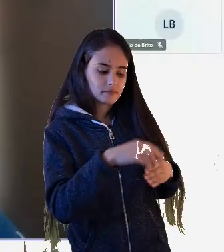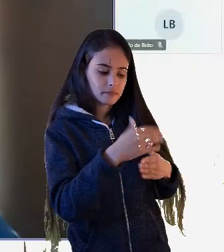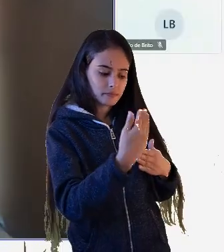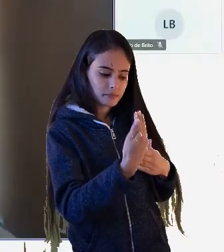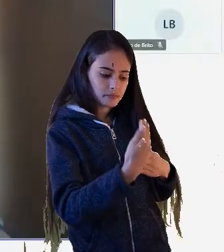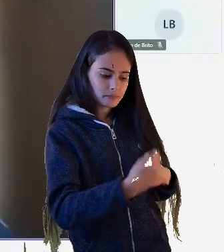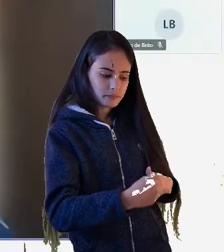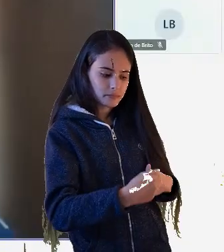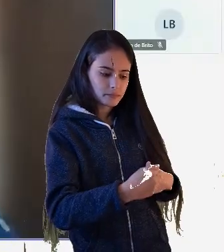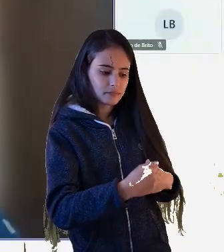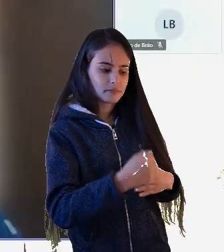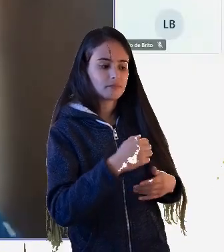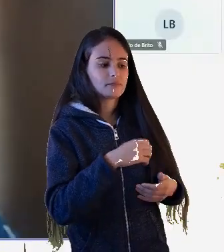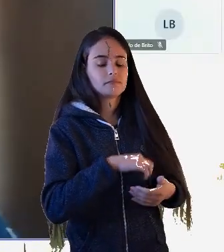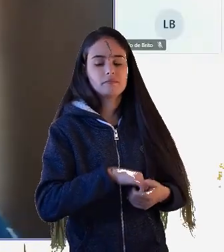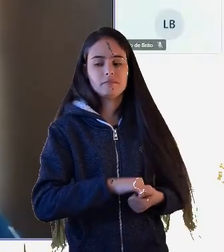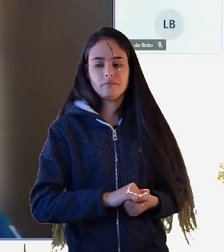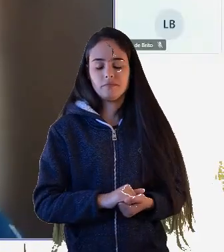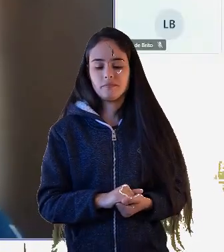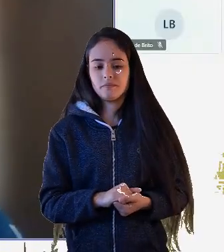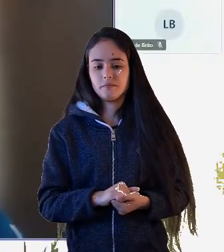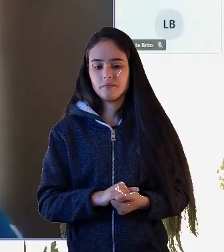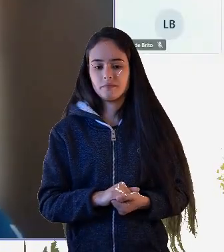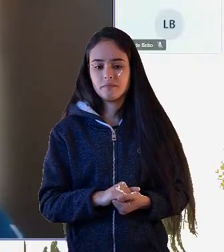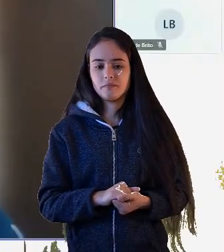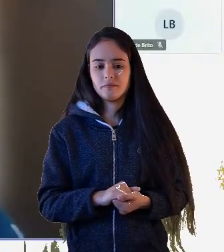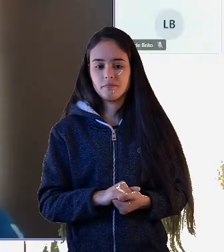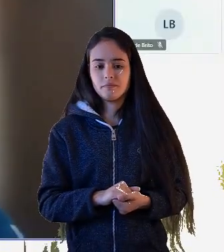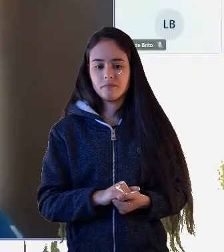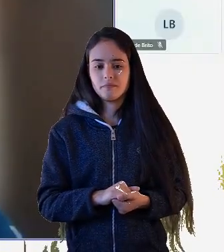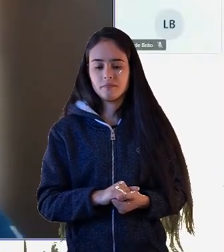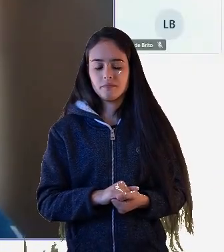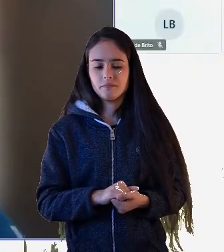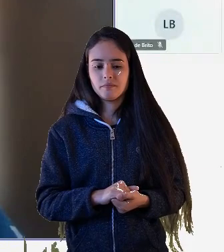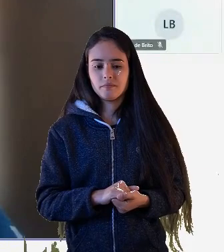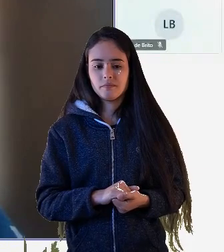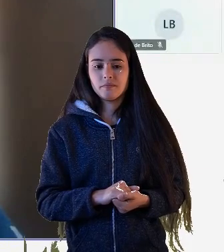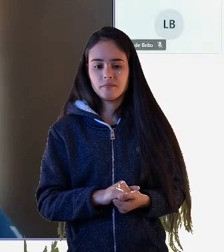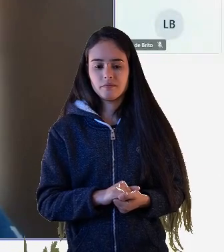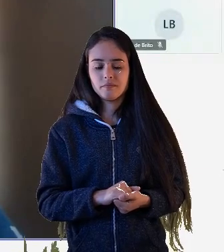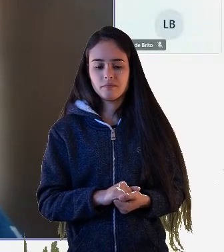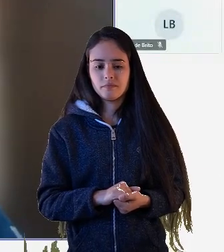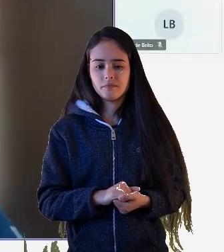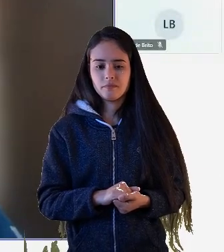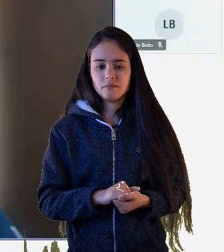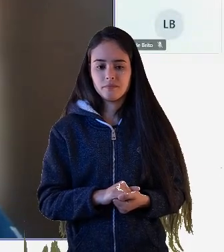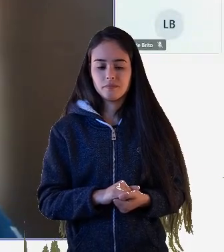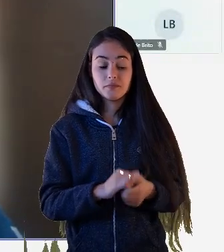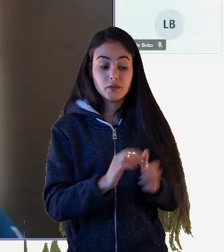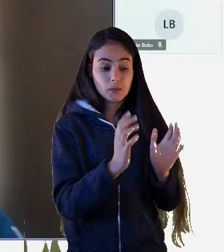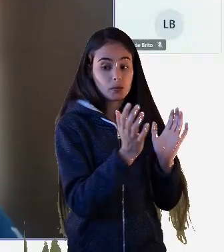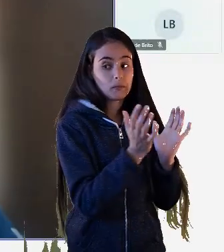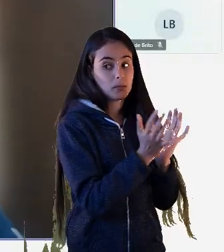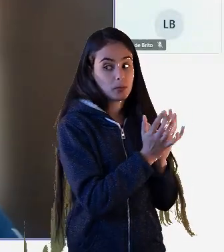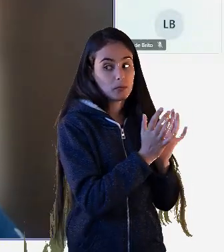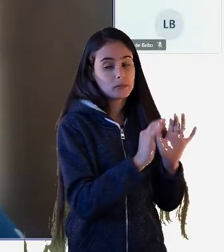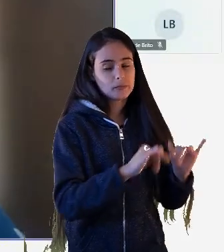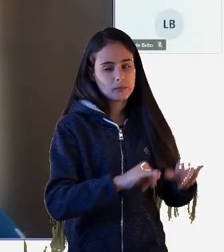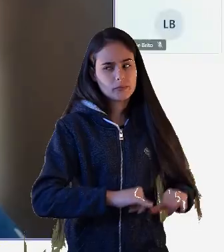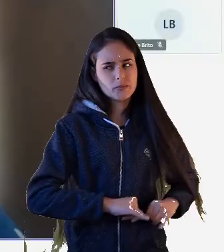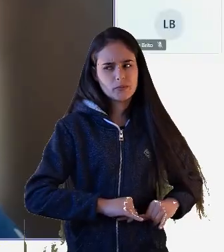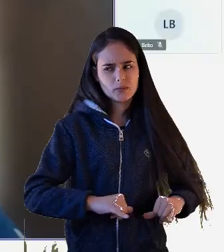nariz. É, é frio, né? Parece muito cruel, isso tudo não é legal,